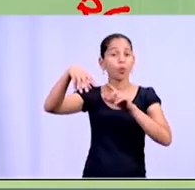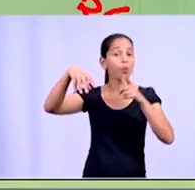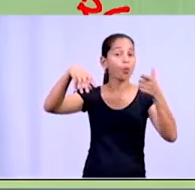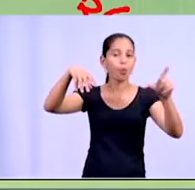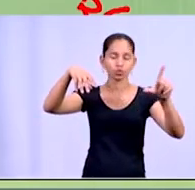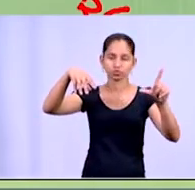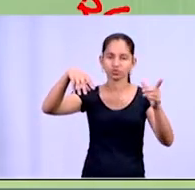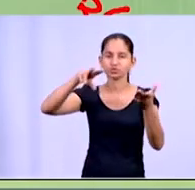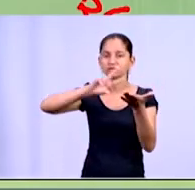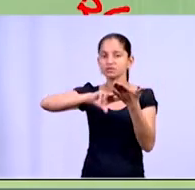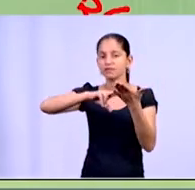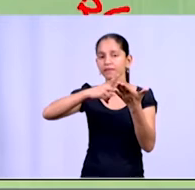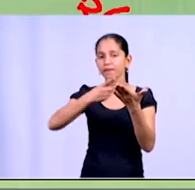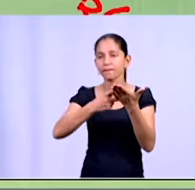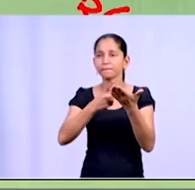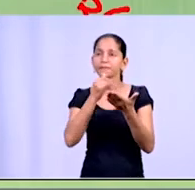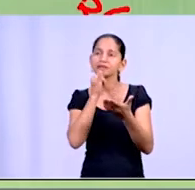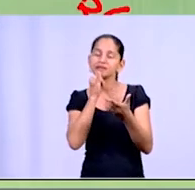ela define o B.